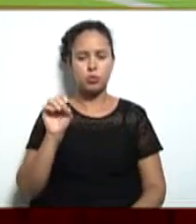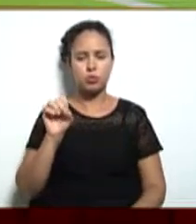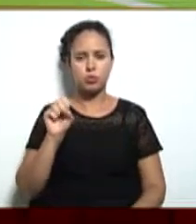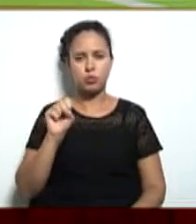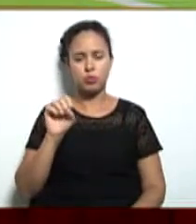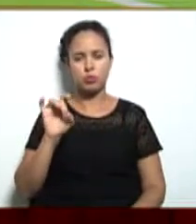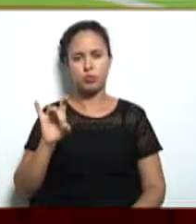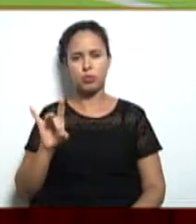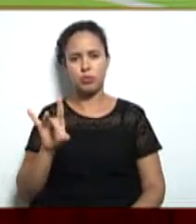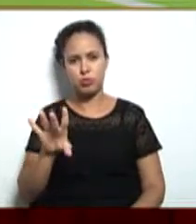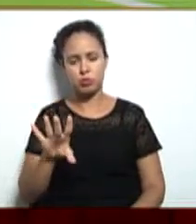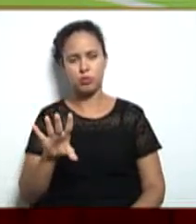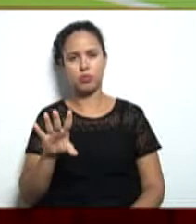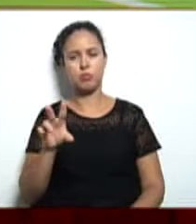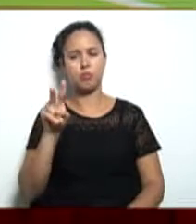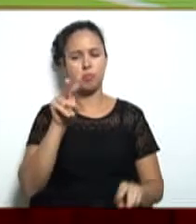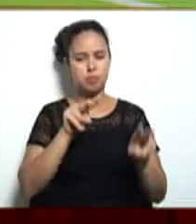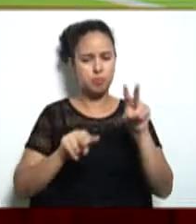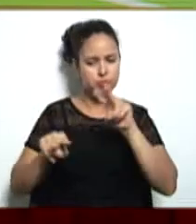está como